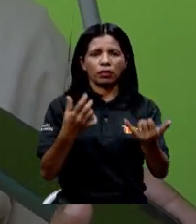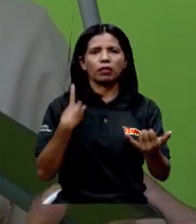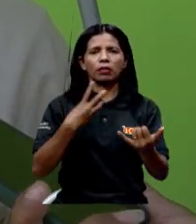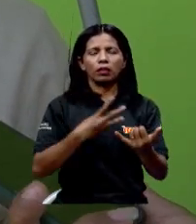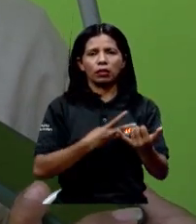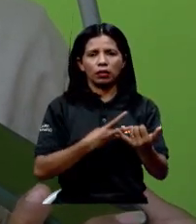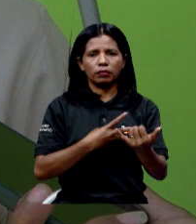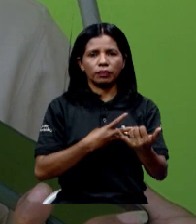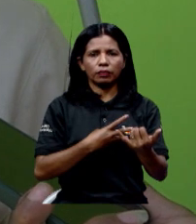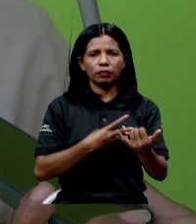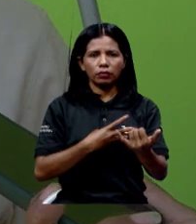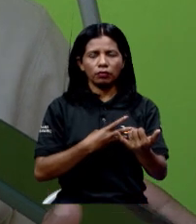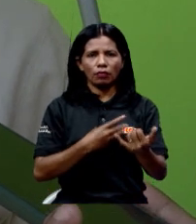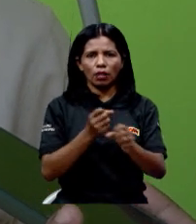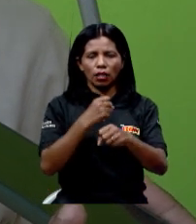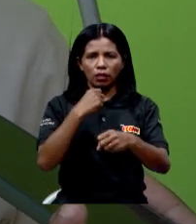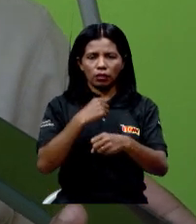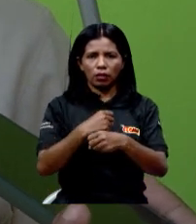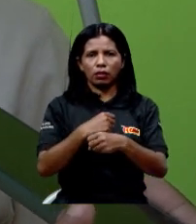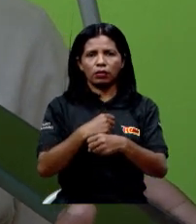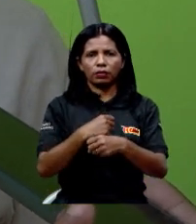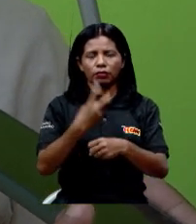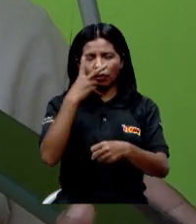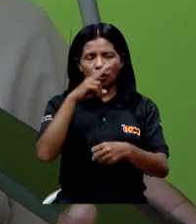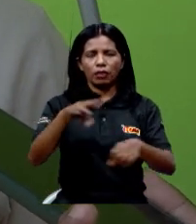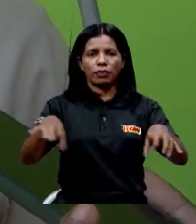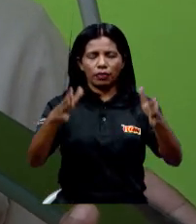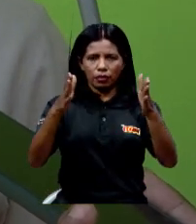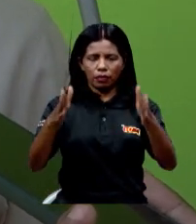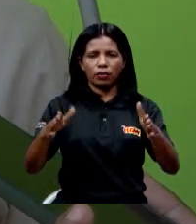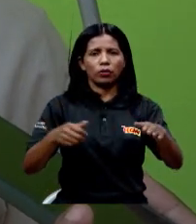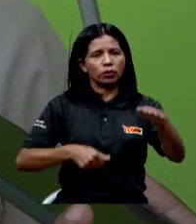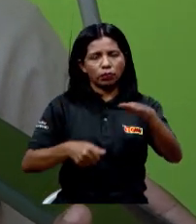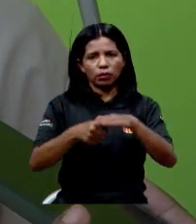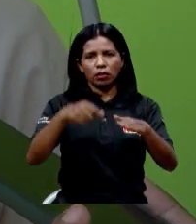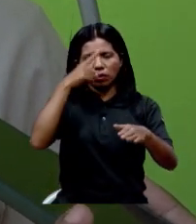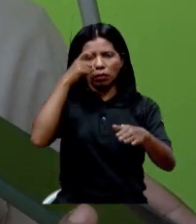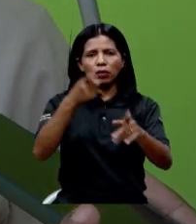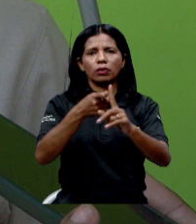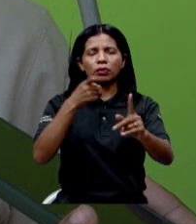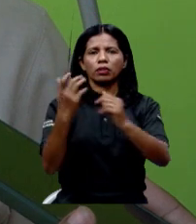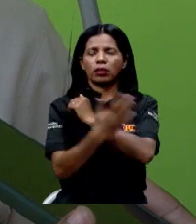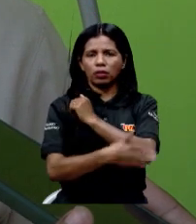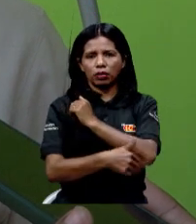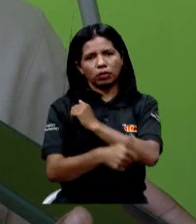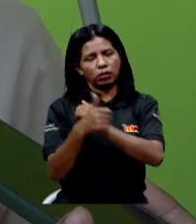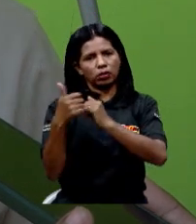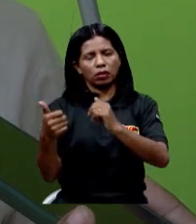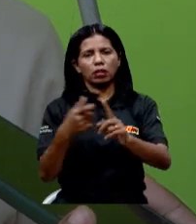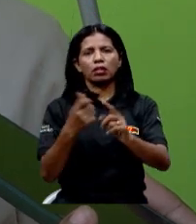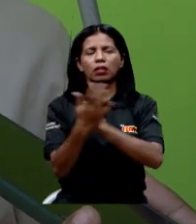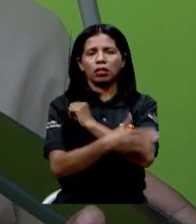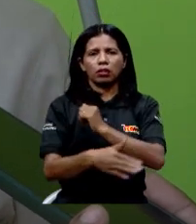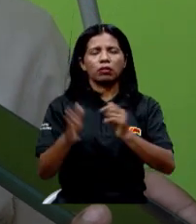sih ya komite bahalo atau bahasai trabalhador ilegal ne tambah influensi ya musuh si nasaun selu nasaun selu por exemplo